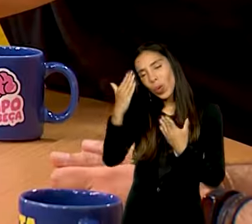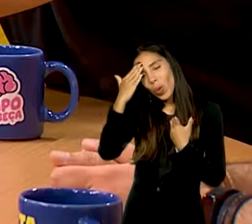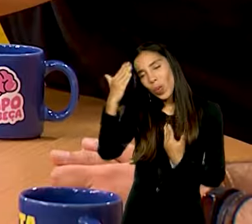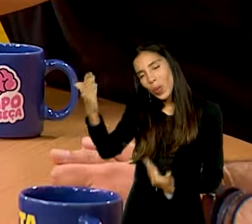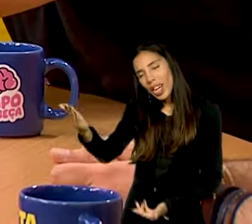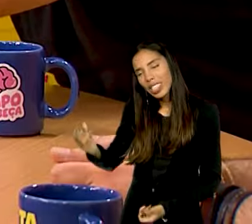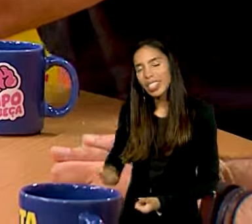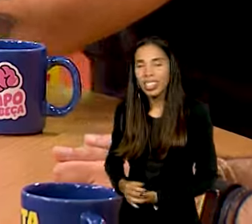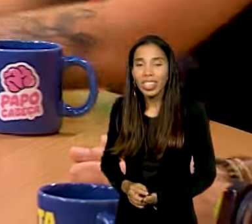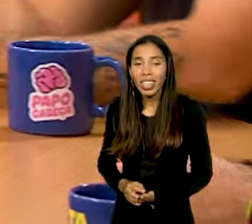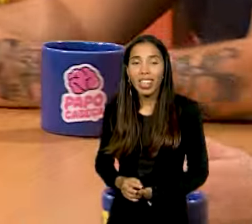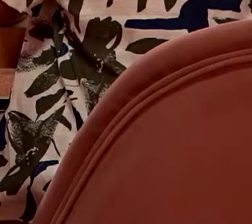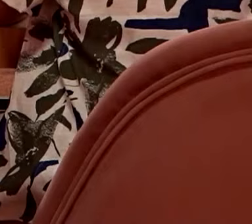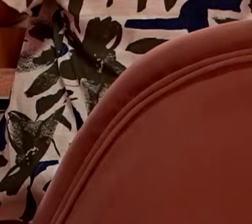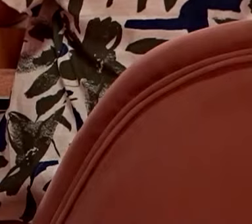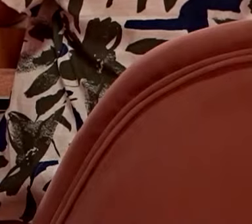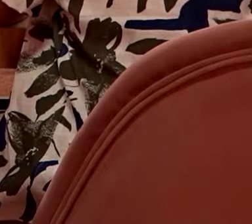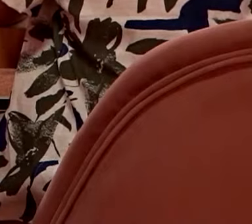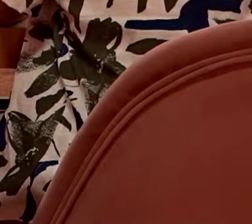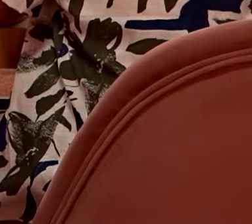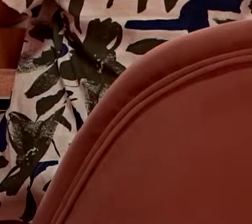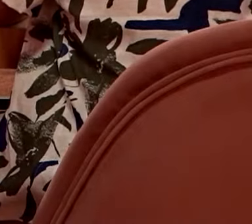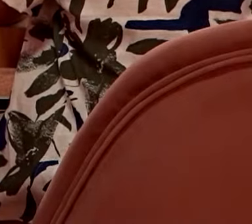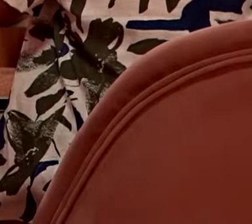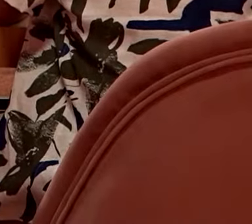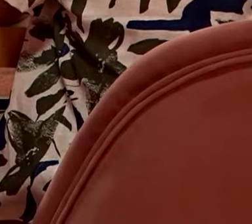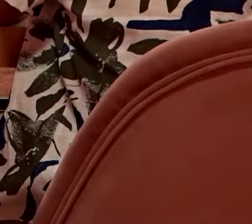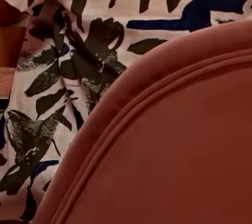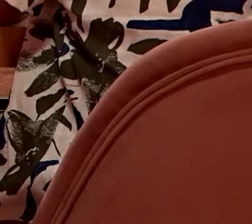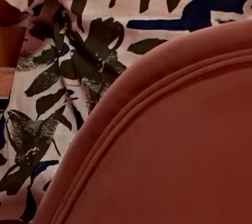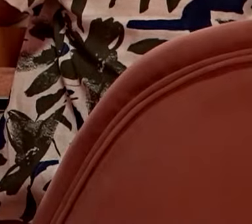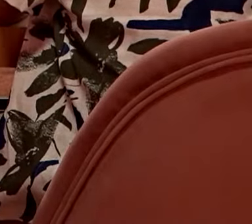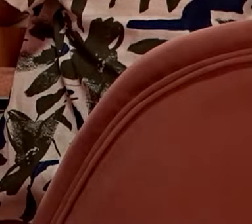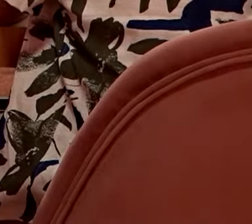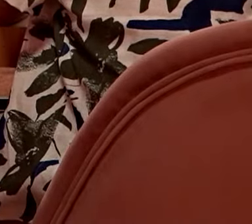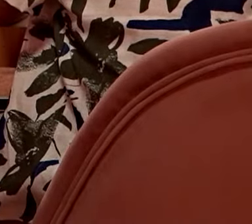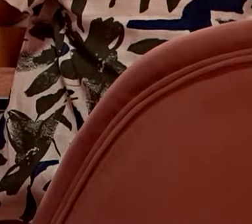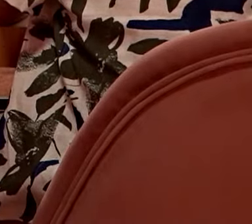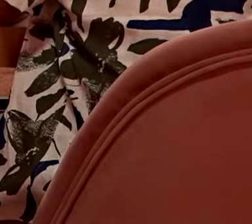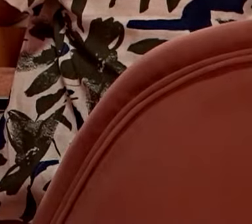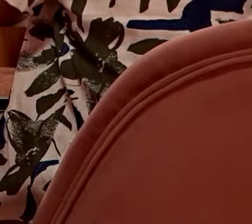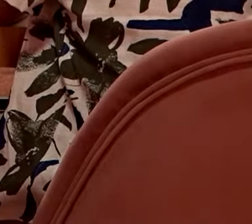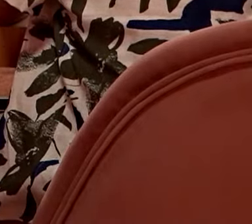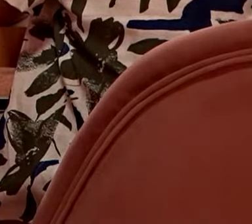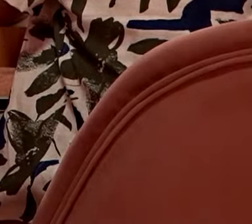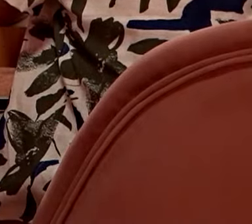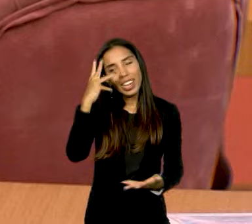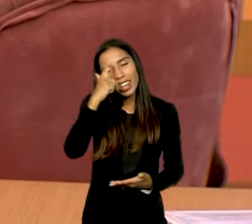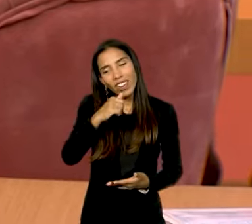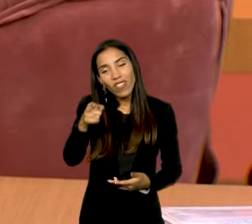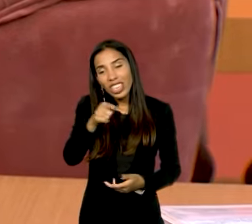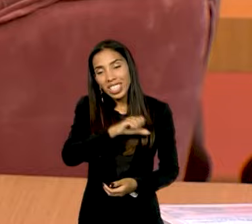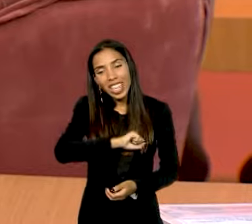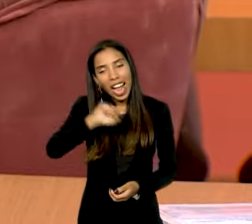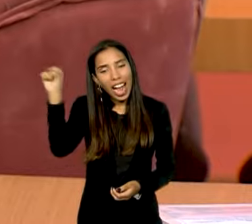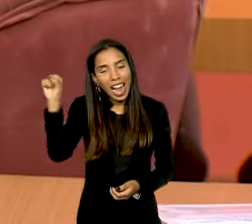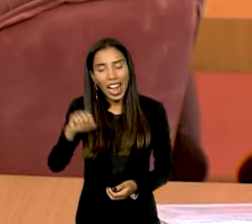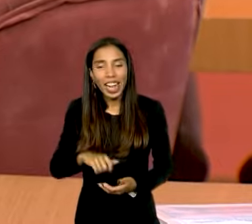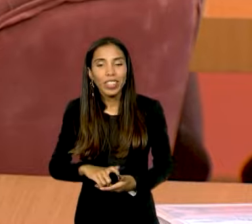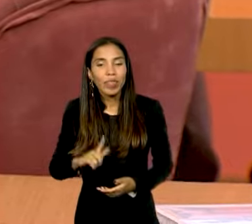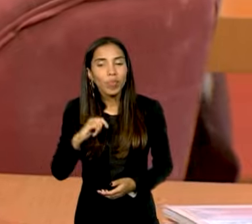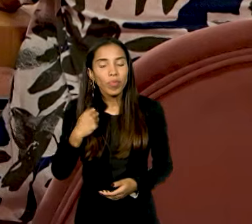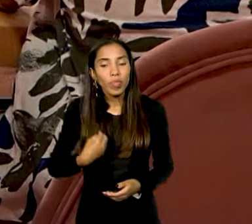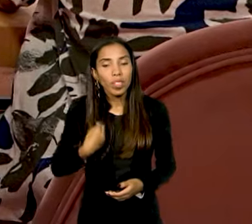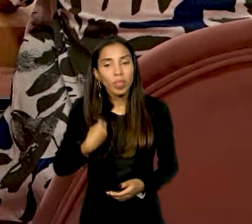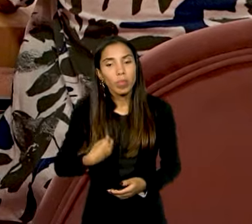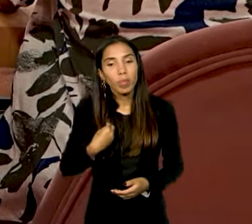obrigada. Sim, muito obrigada. Covelo, já volto aí. Deixa eu dar um beijo na minha Letícia aqui. Meus convidados lindos. Lindo, parabéns. Vocês arrasam. Arrasaram e